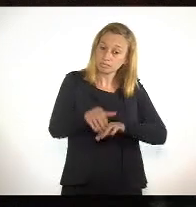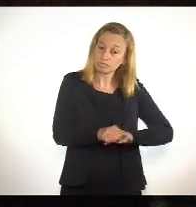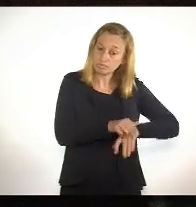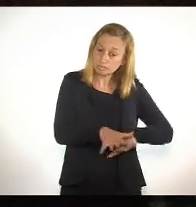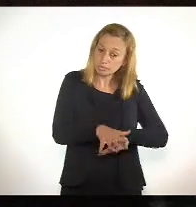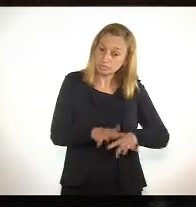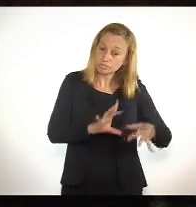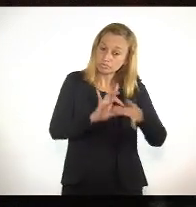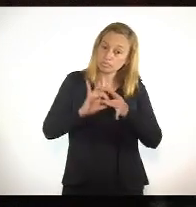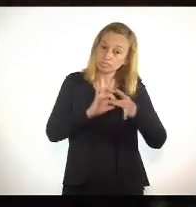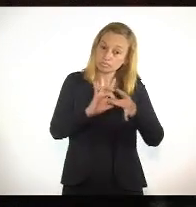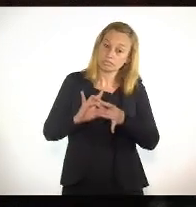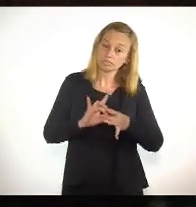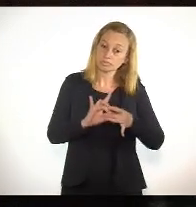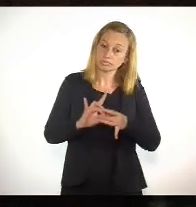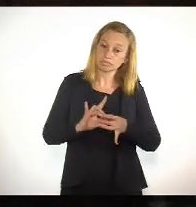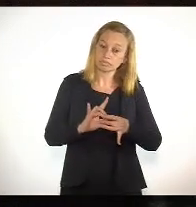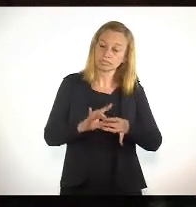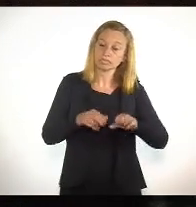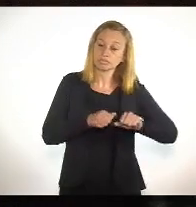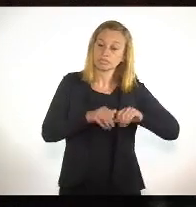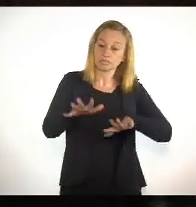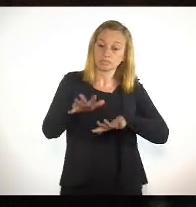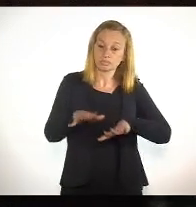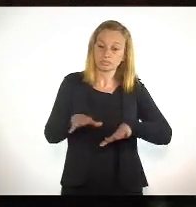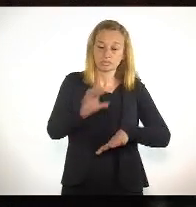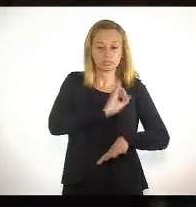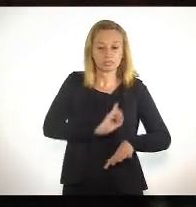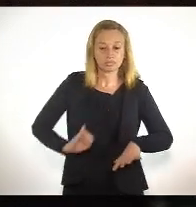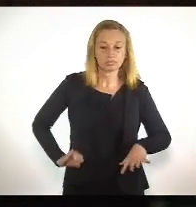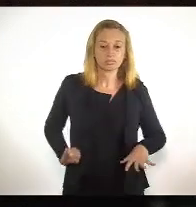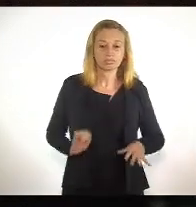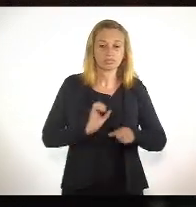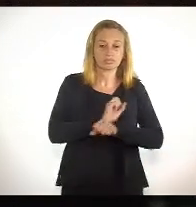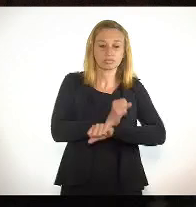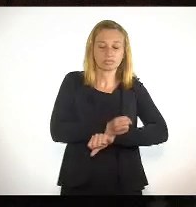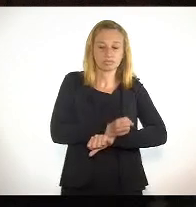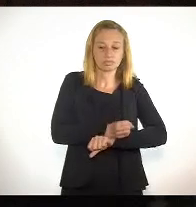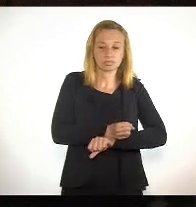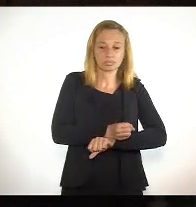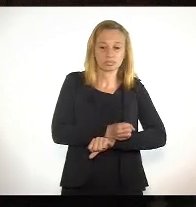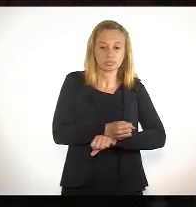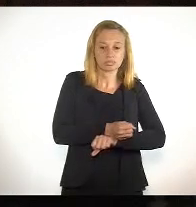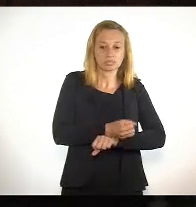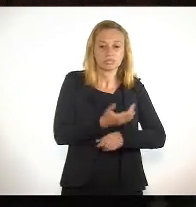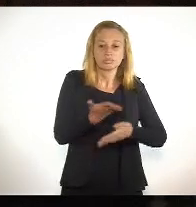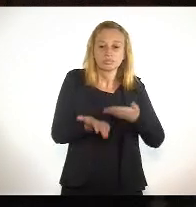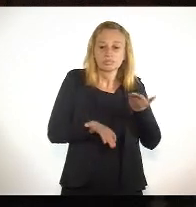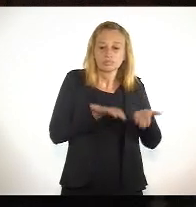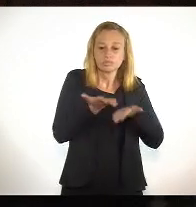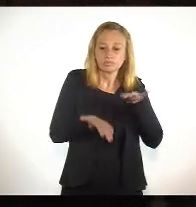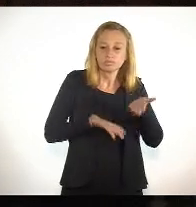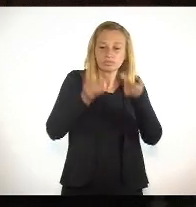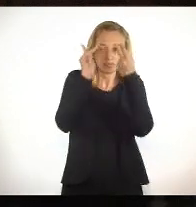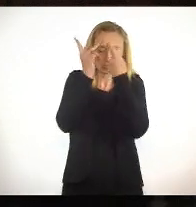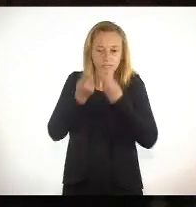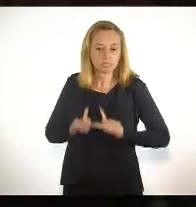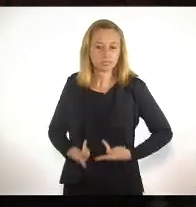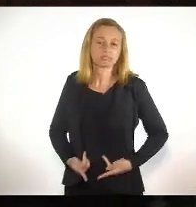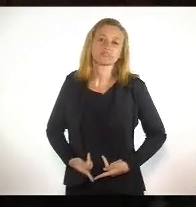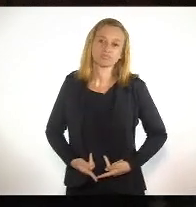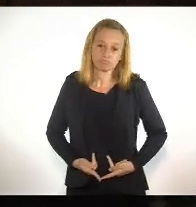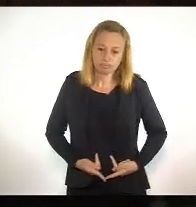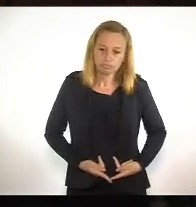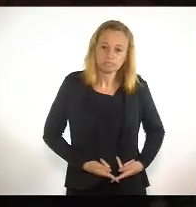da União, no Exército Imperial, os escravos eram tratados de forma humana, de